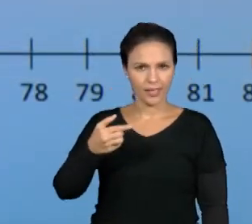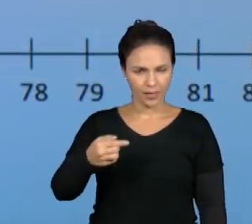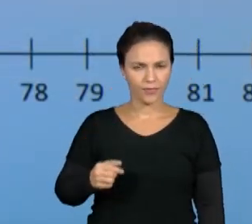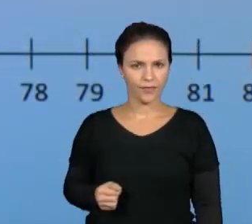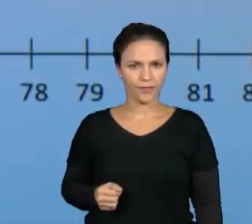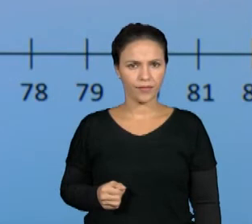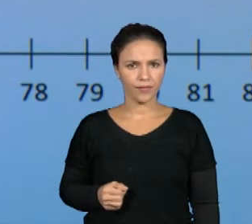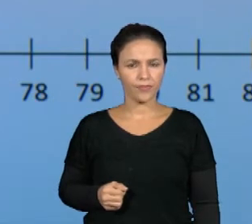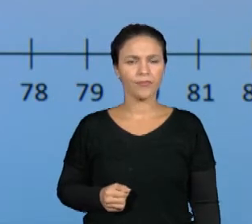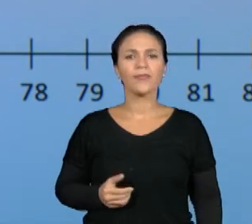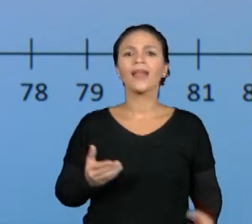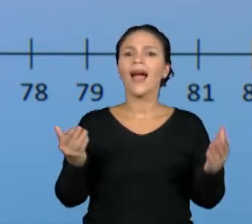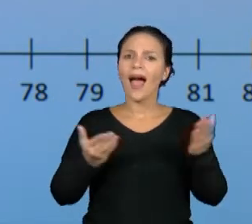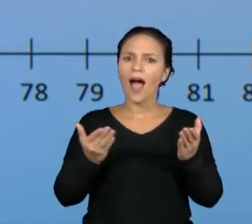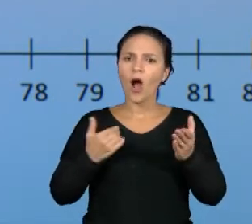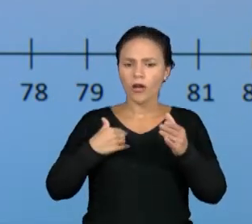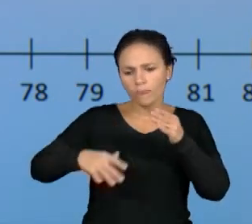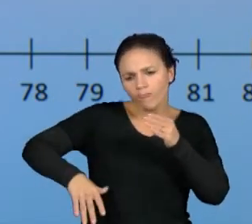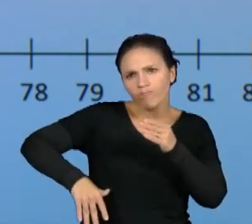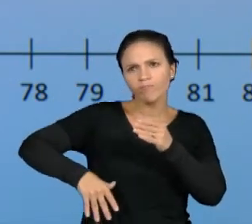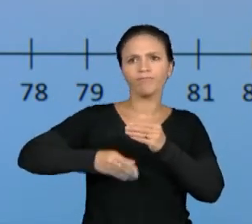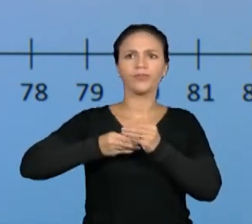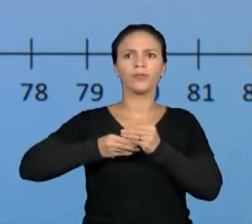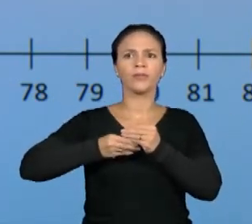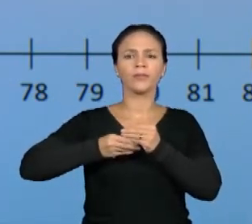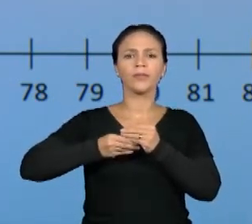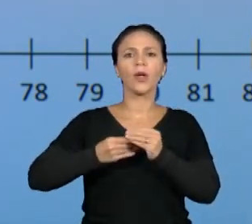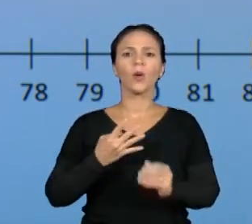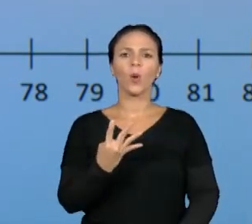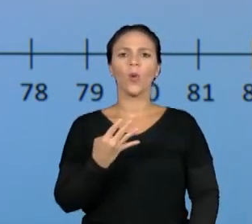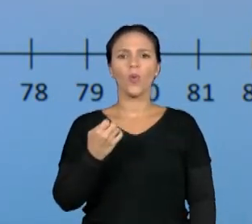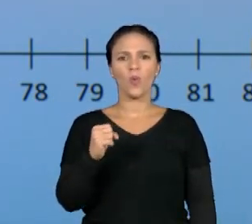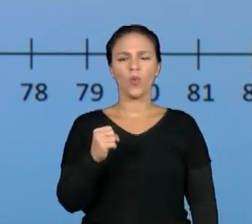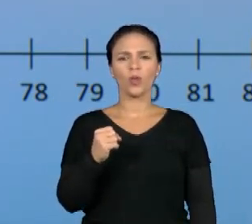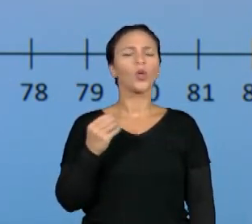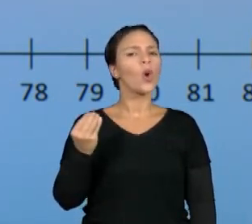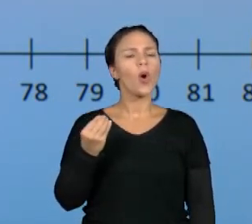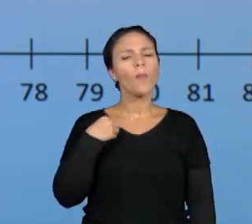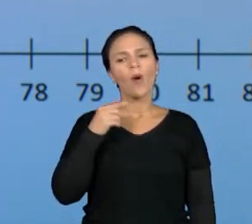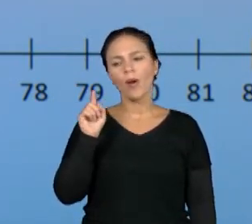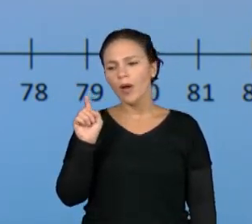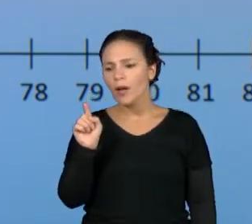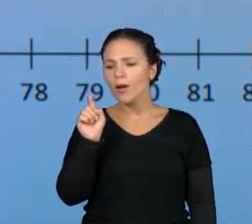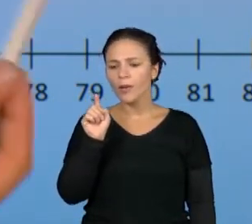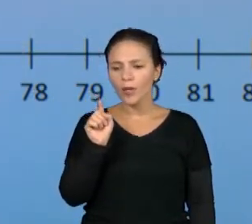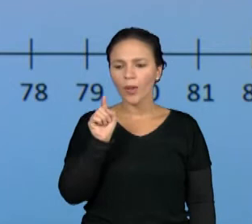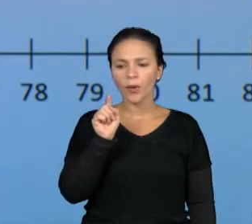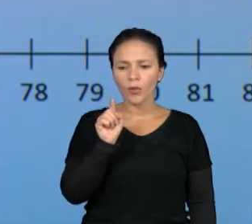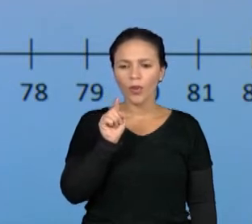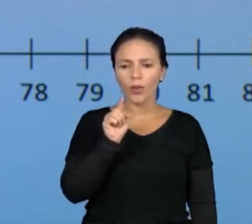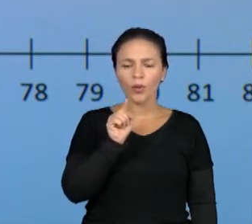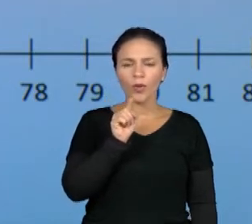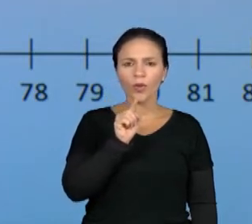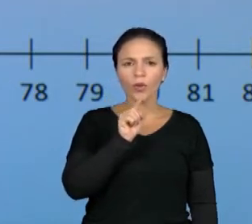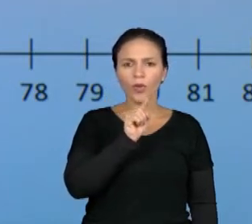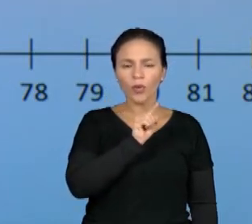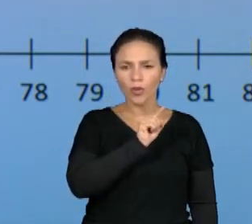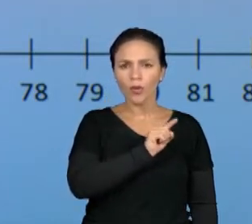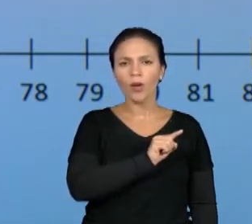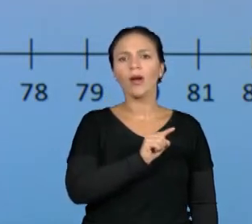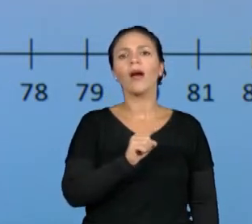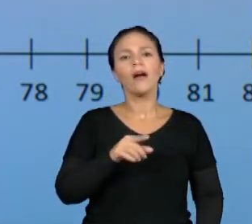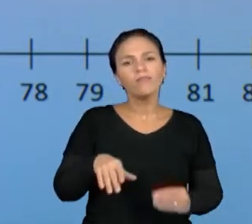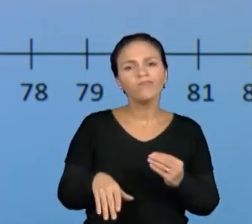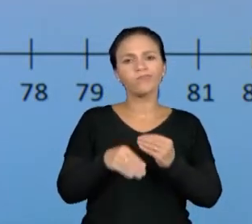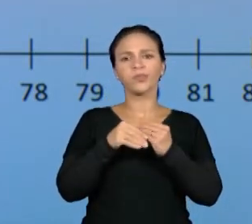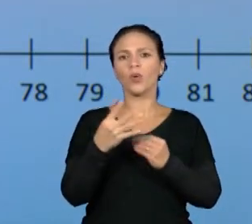vou adicionar 48. Então, eu vou contando aqui mais 48